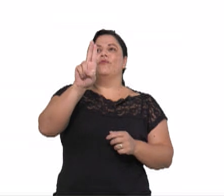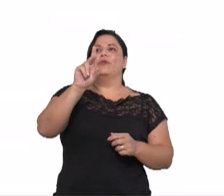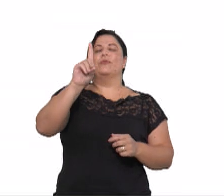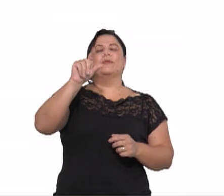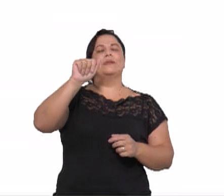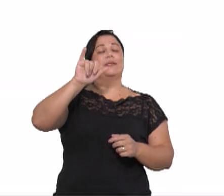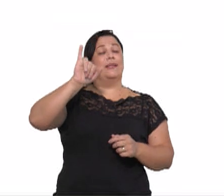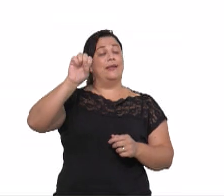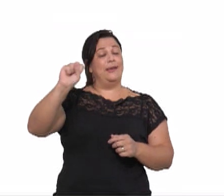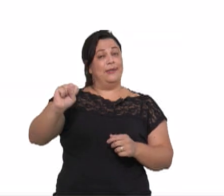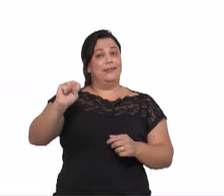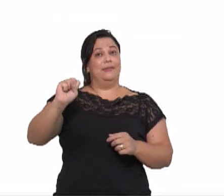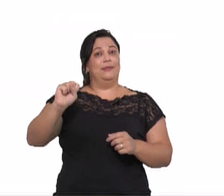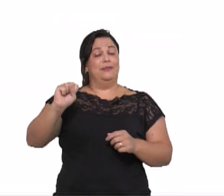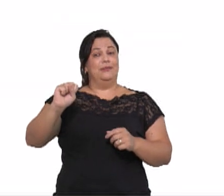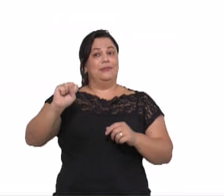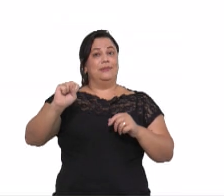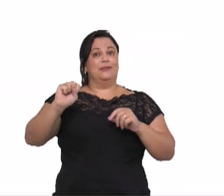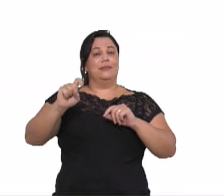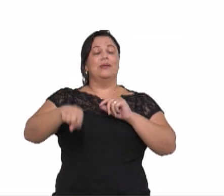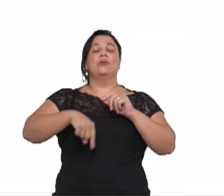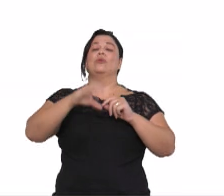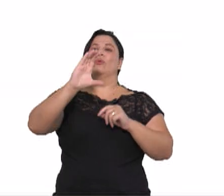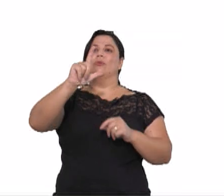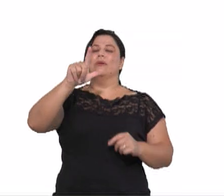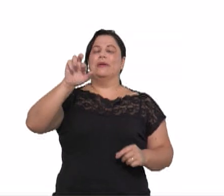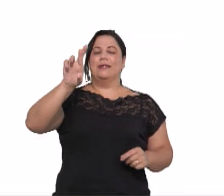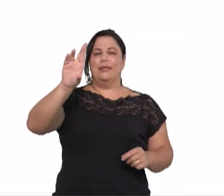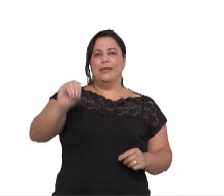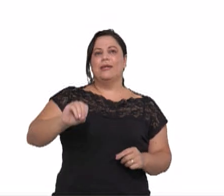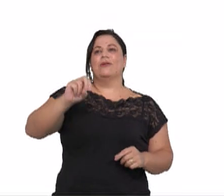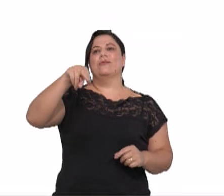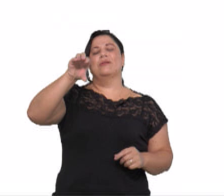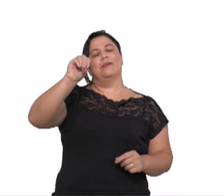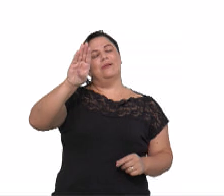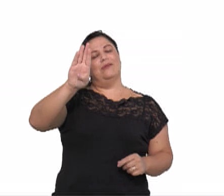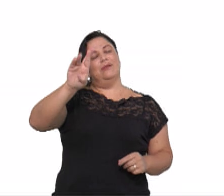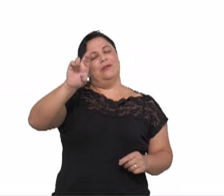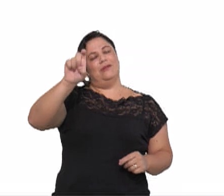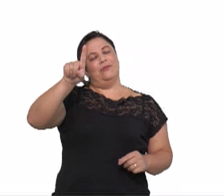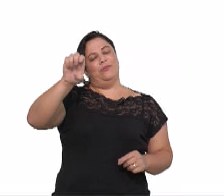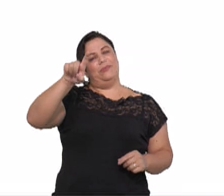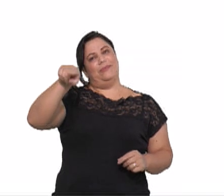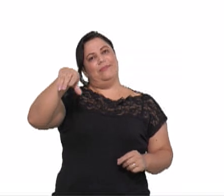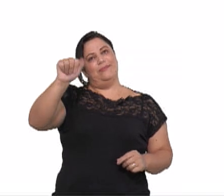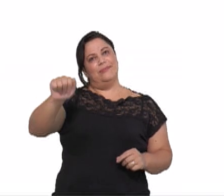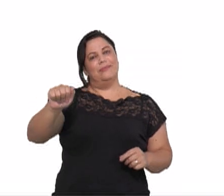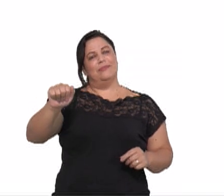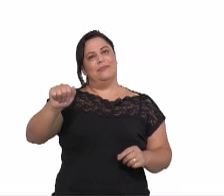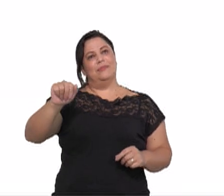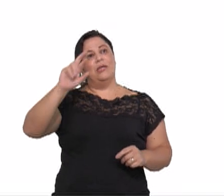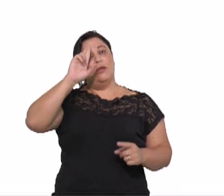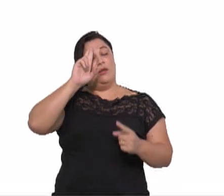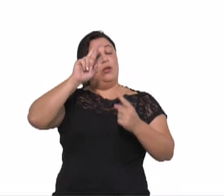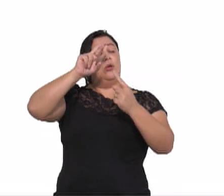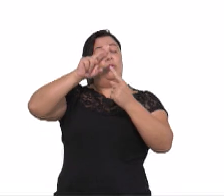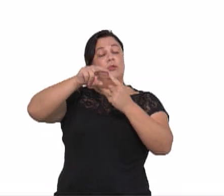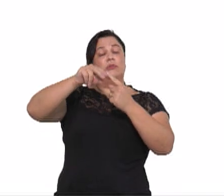terra, e o reconhecimento de direitos aos franceses.